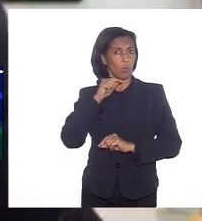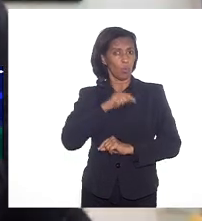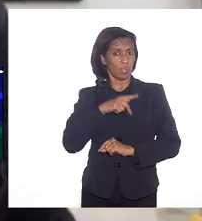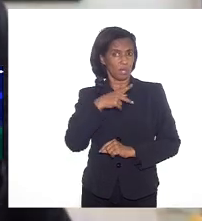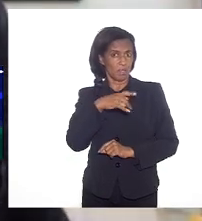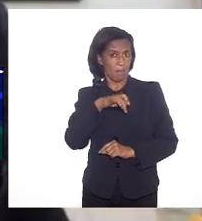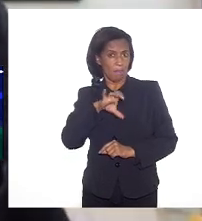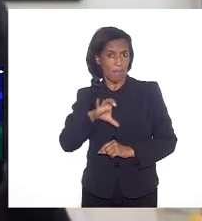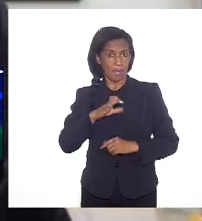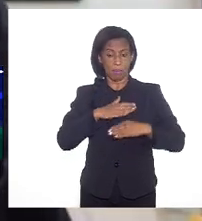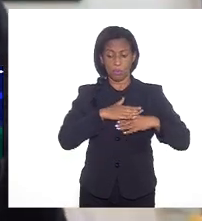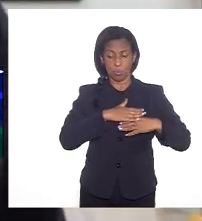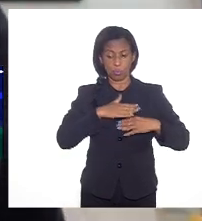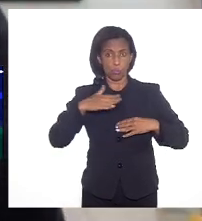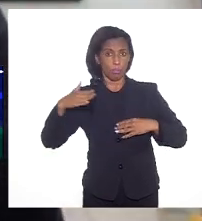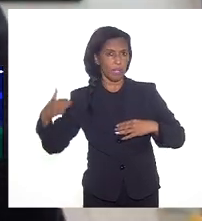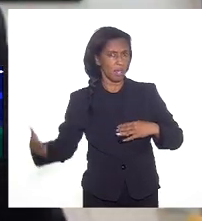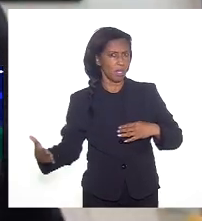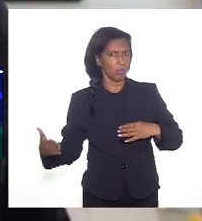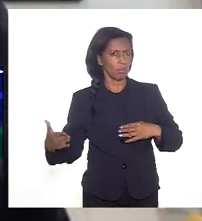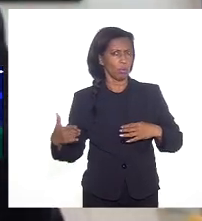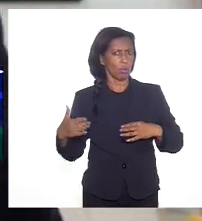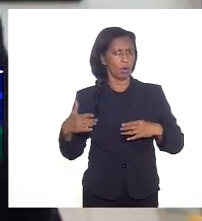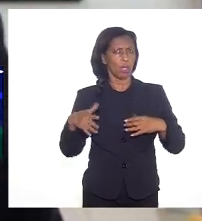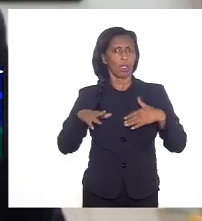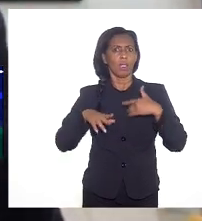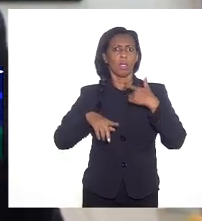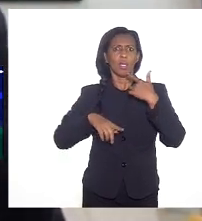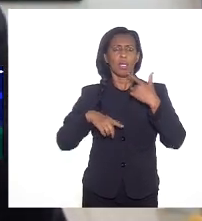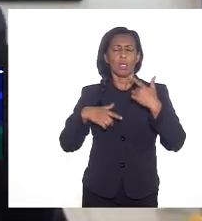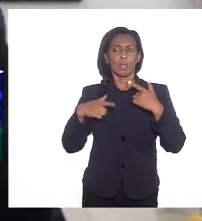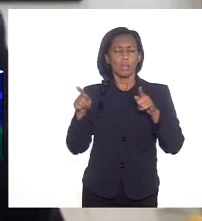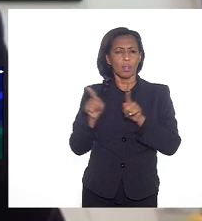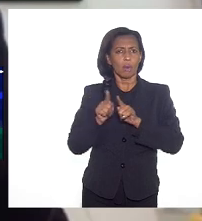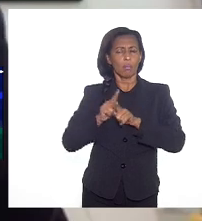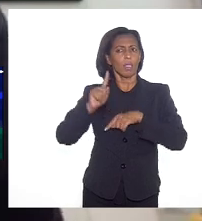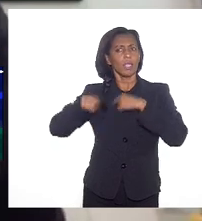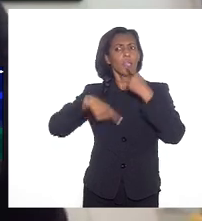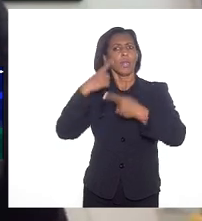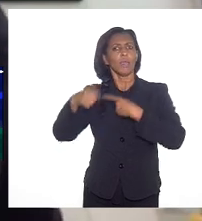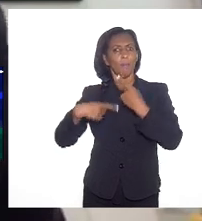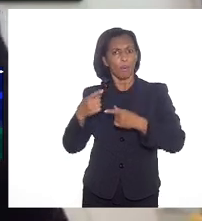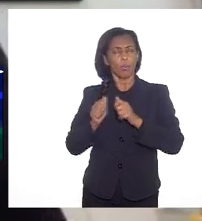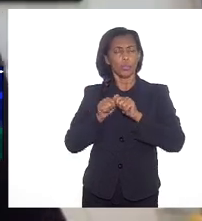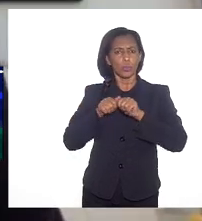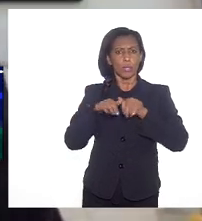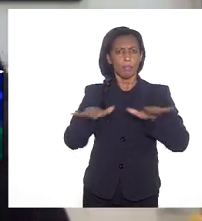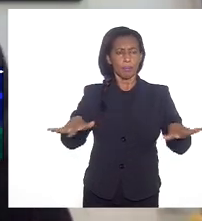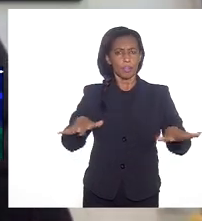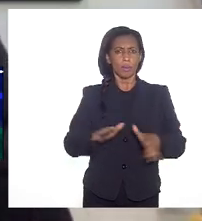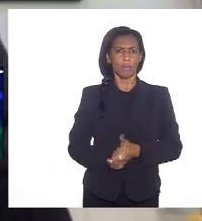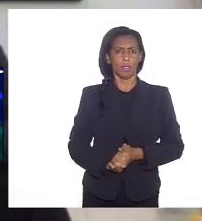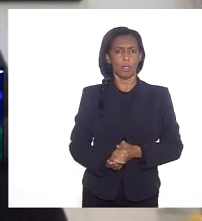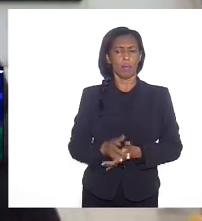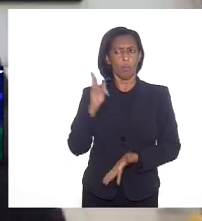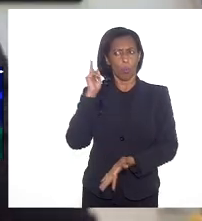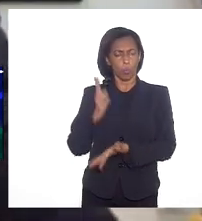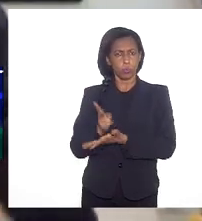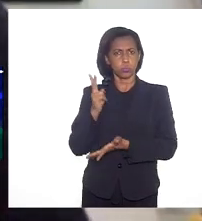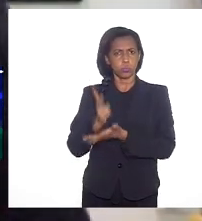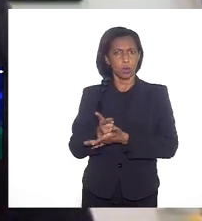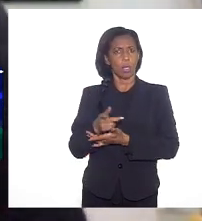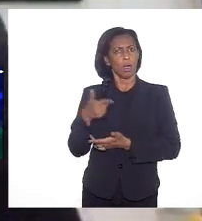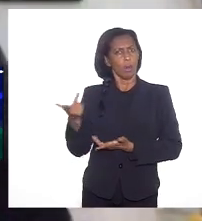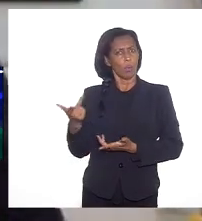todo o período inclusive o período da normalidade o período que nós não estamos enfrentando qualquer tipo de pandemia por uma questão de